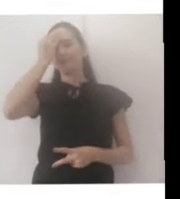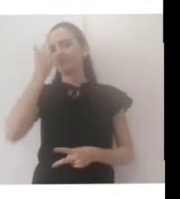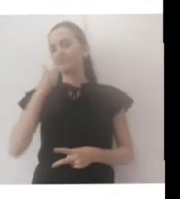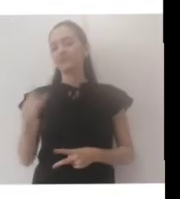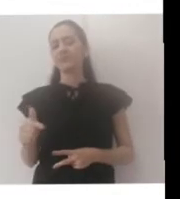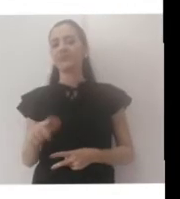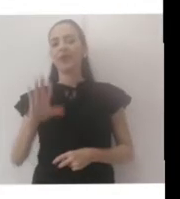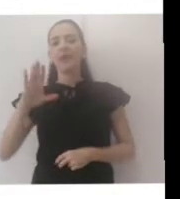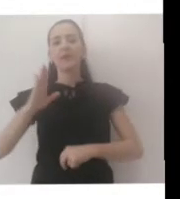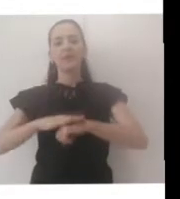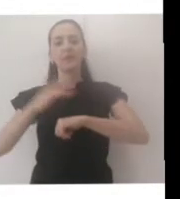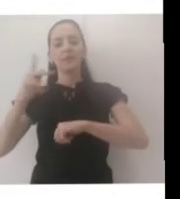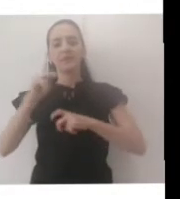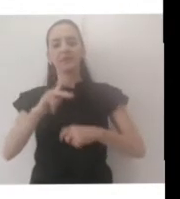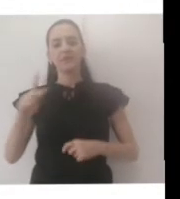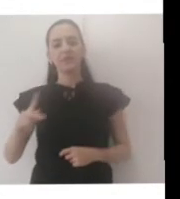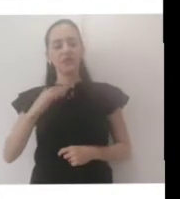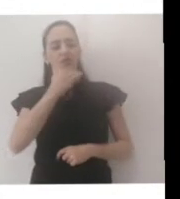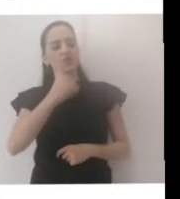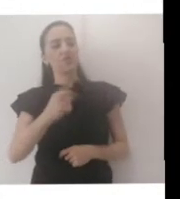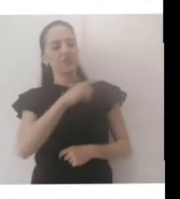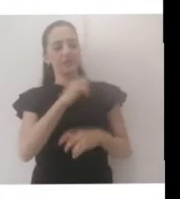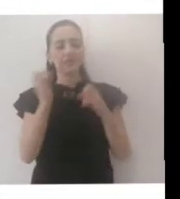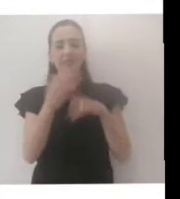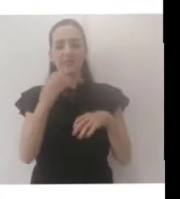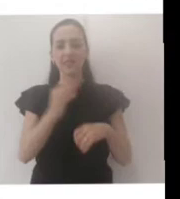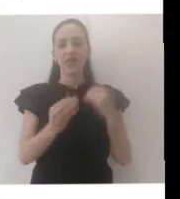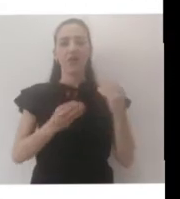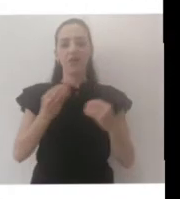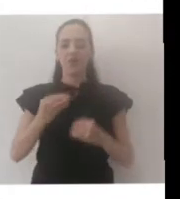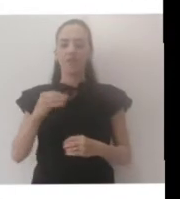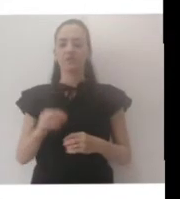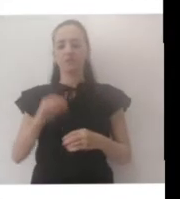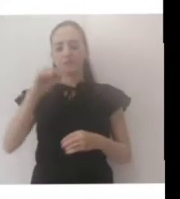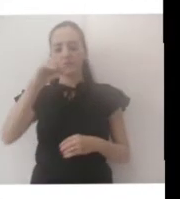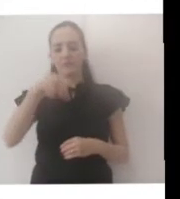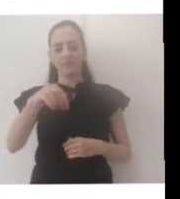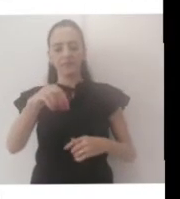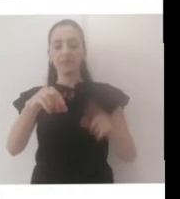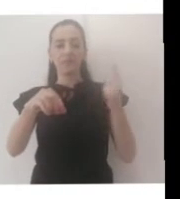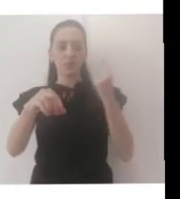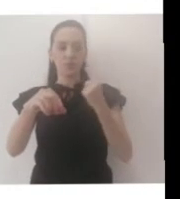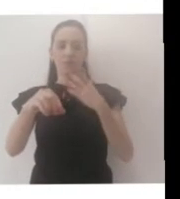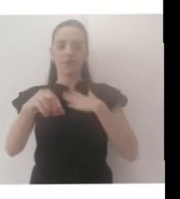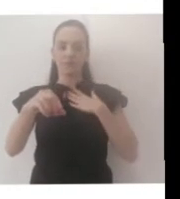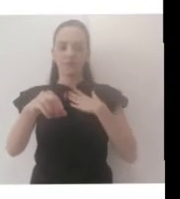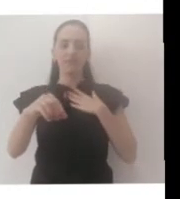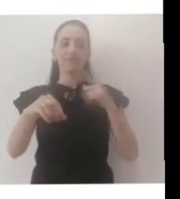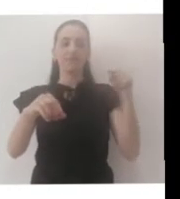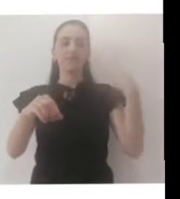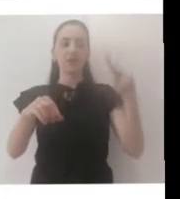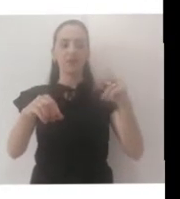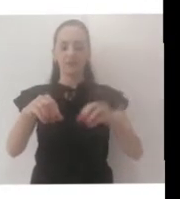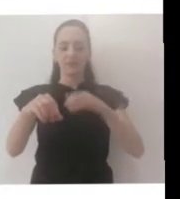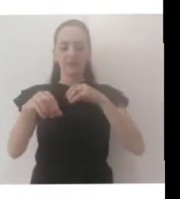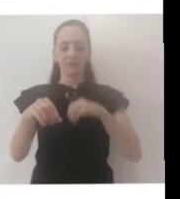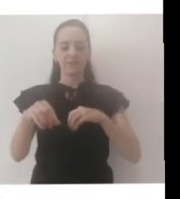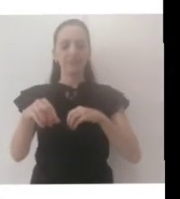não significa que a professora deve ensiná-las a conservar, fazendo, por exemplo, correspondência